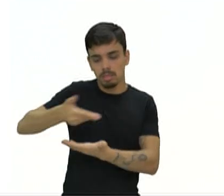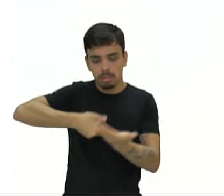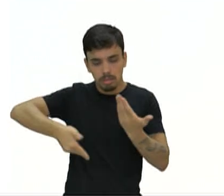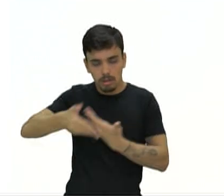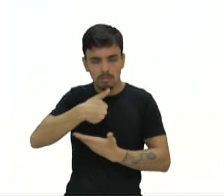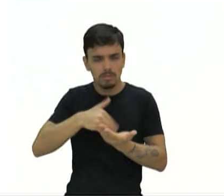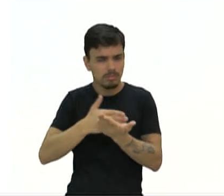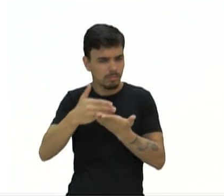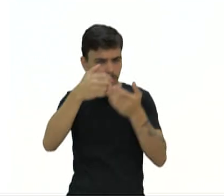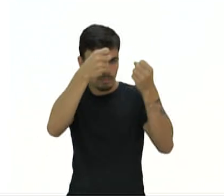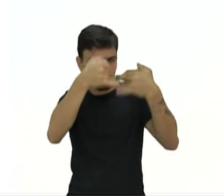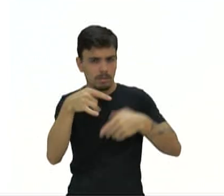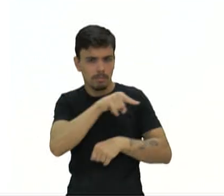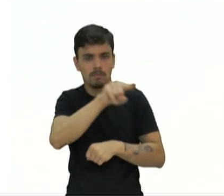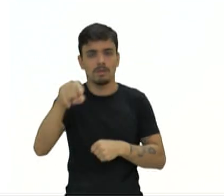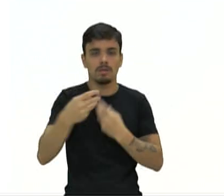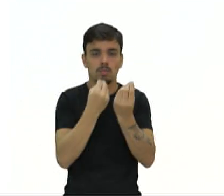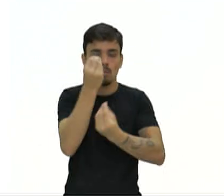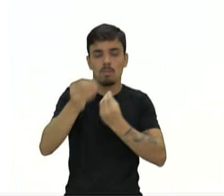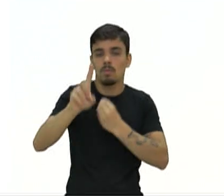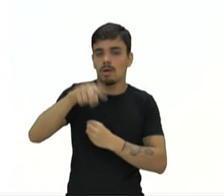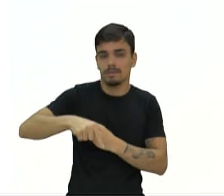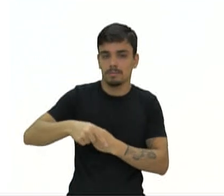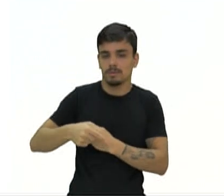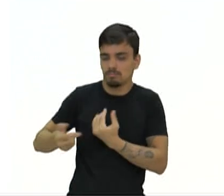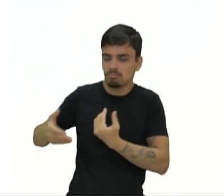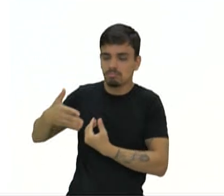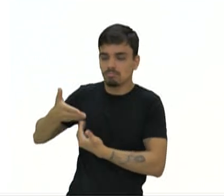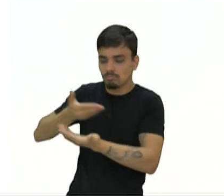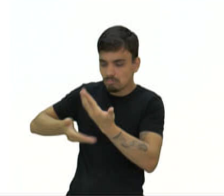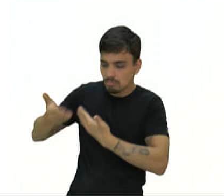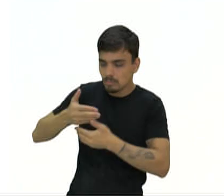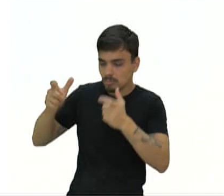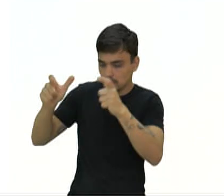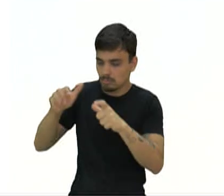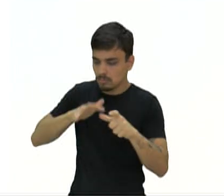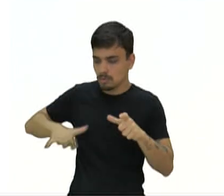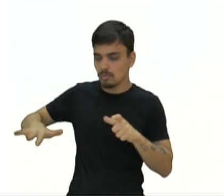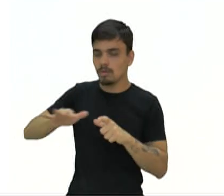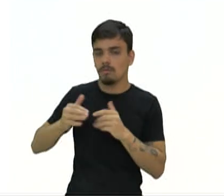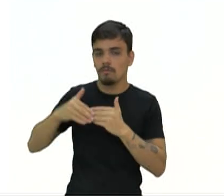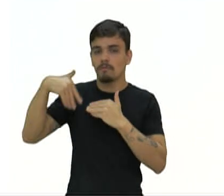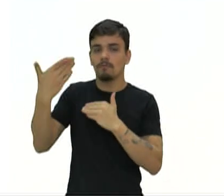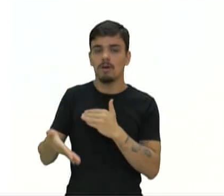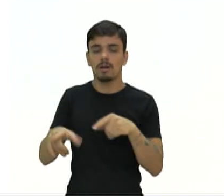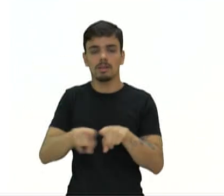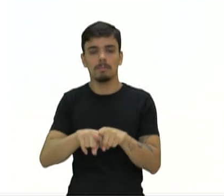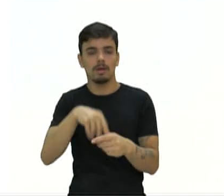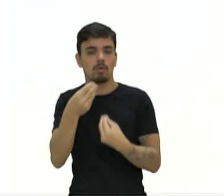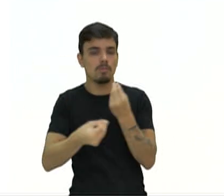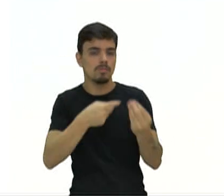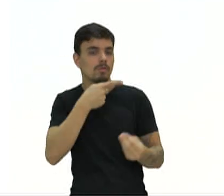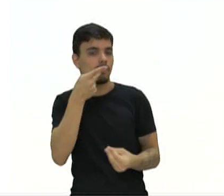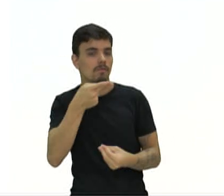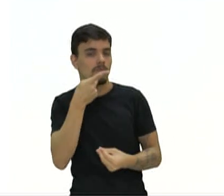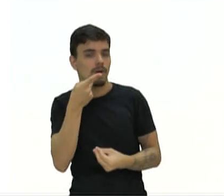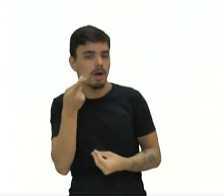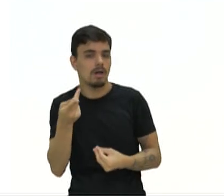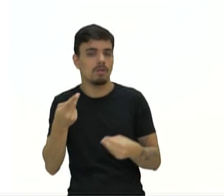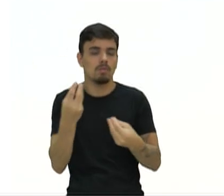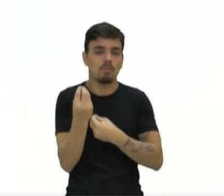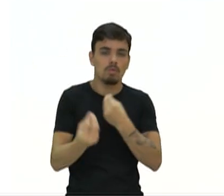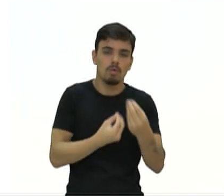lá no comecinho, já começa a interagir com o ambiente externo, com o que as pessoas falam, como as pessoas tratam, enfim,